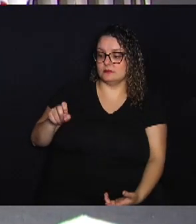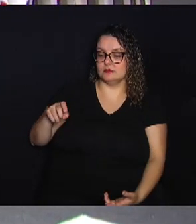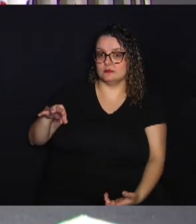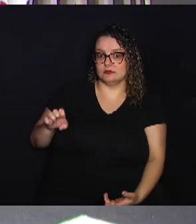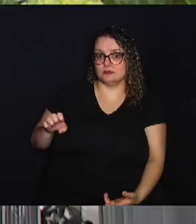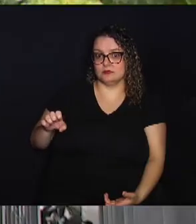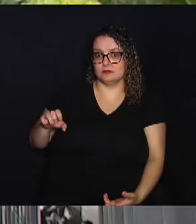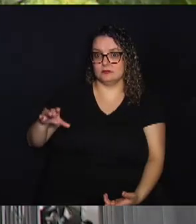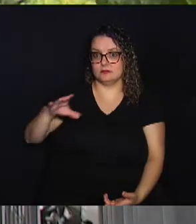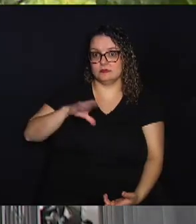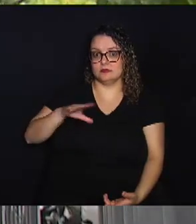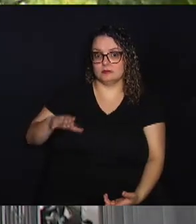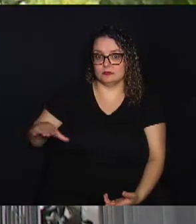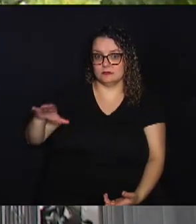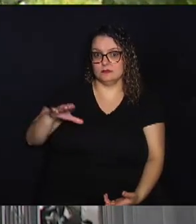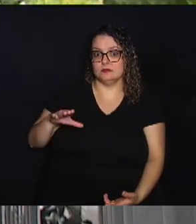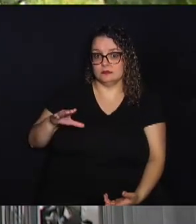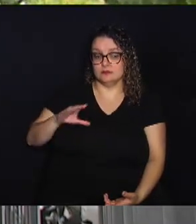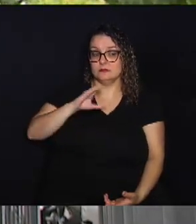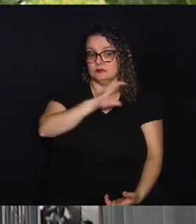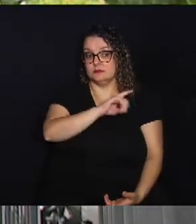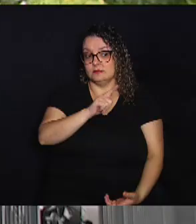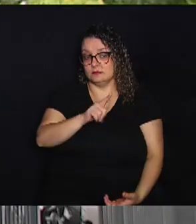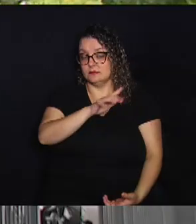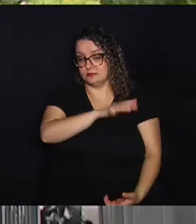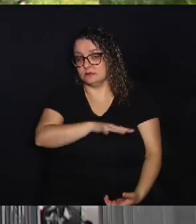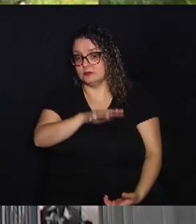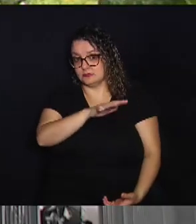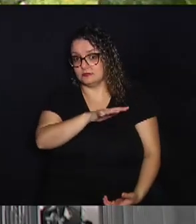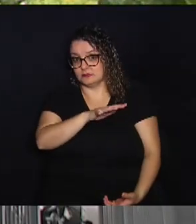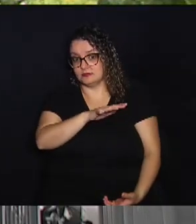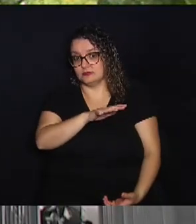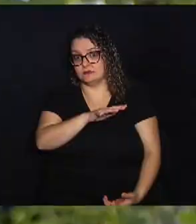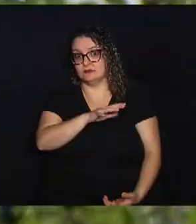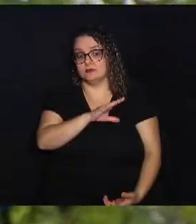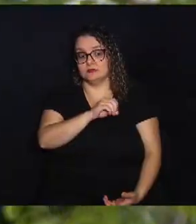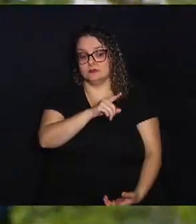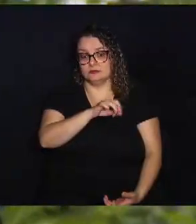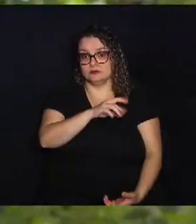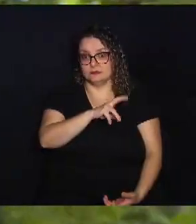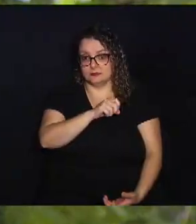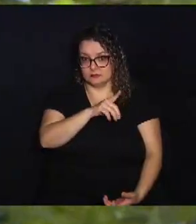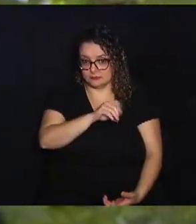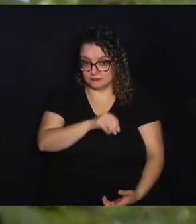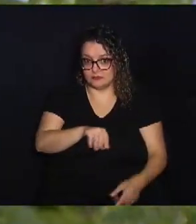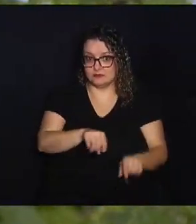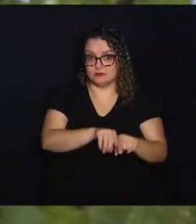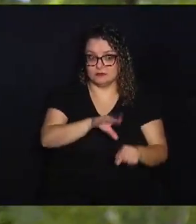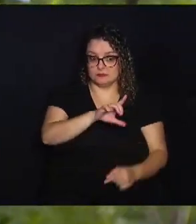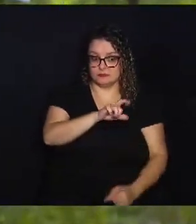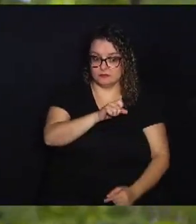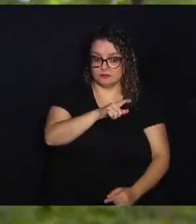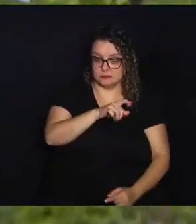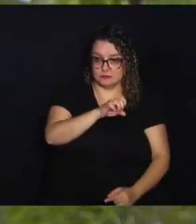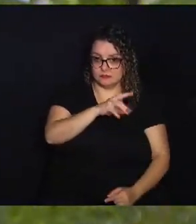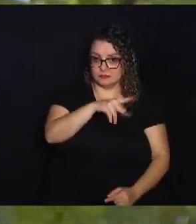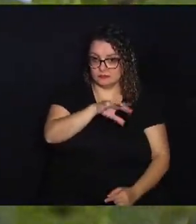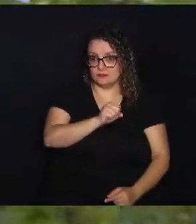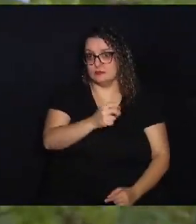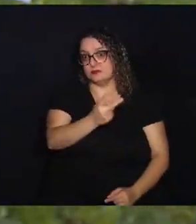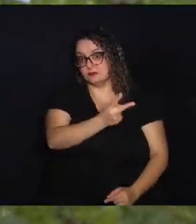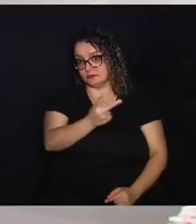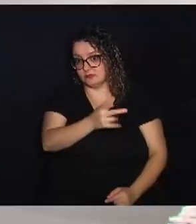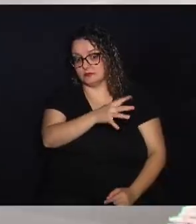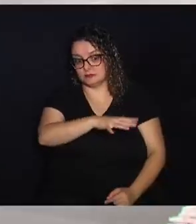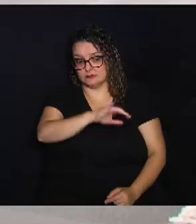Sete Sóis, na região do Campo Grande, o Residencial Colorado e Residencial Celestial, ambos ficam, Gabriel Castro, no